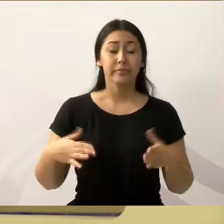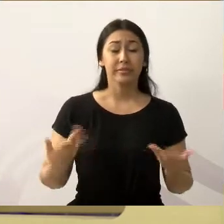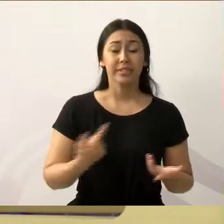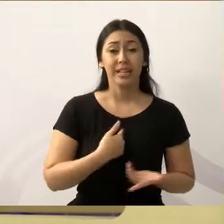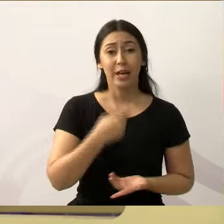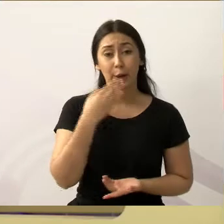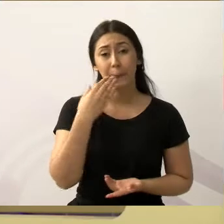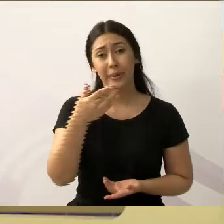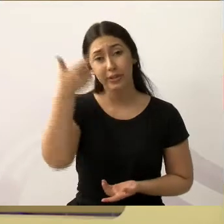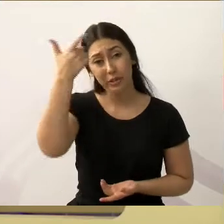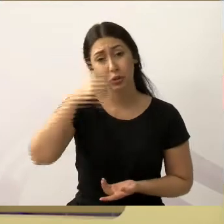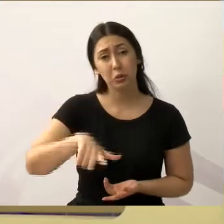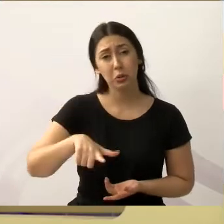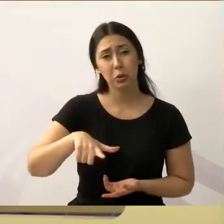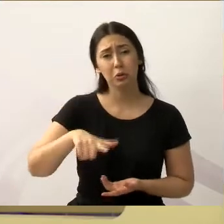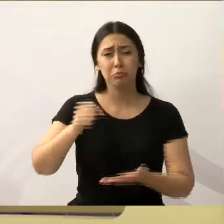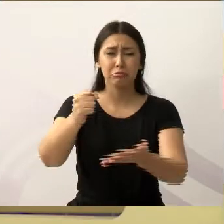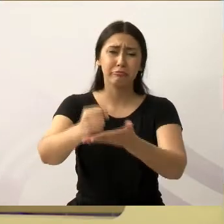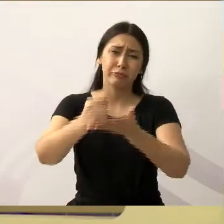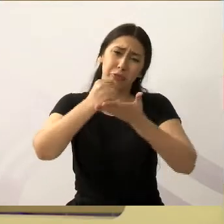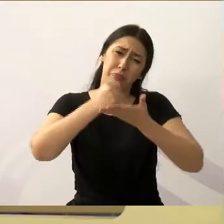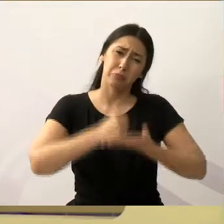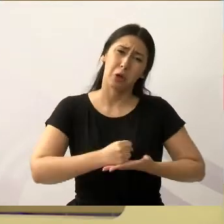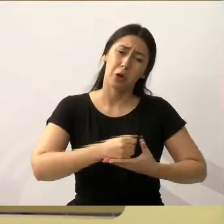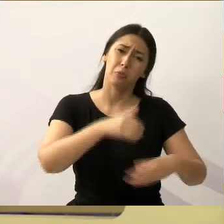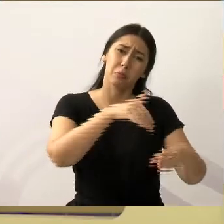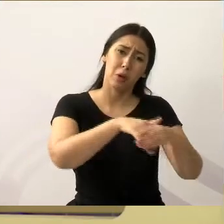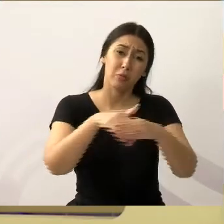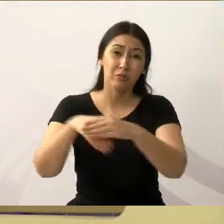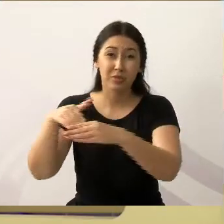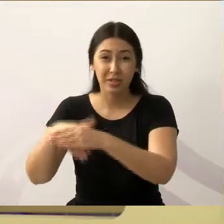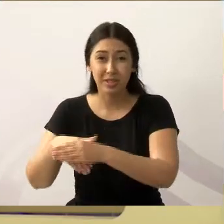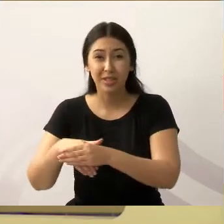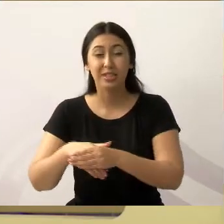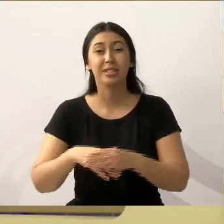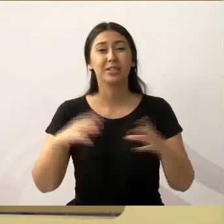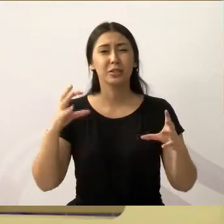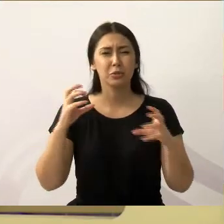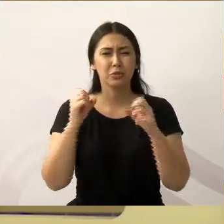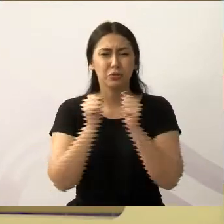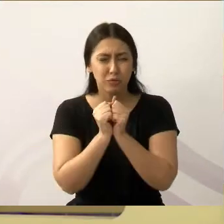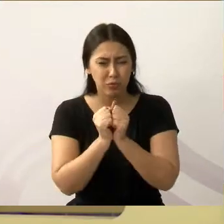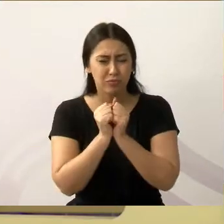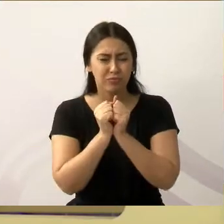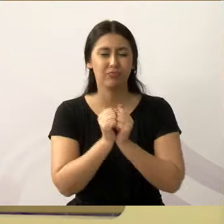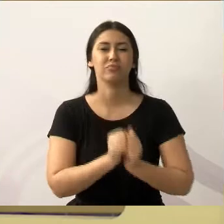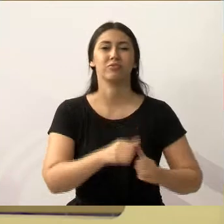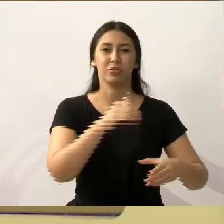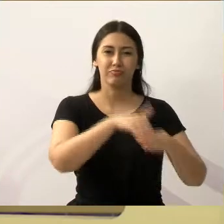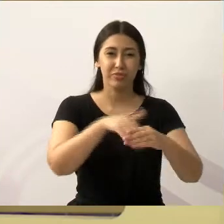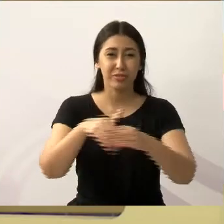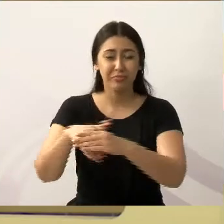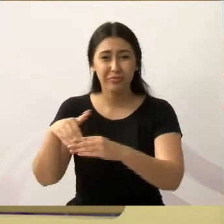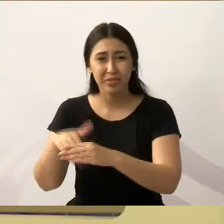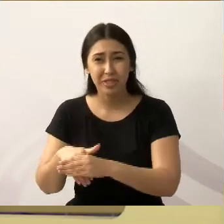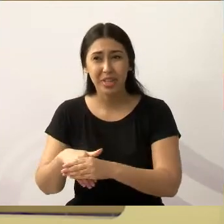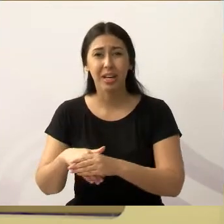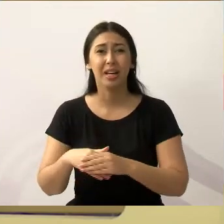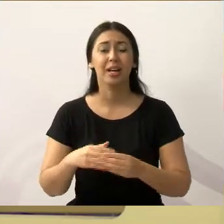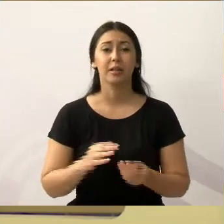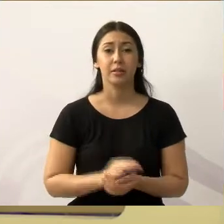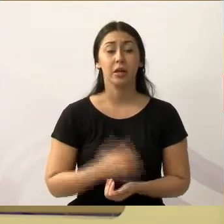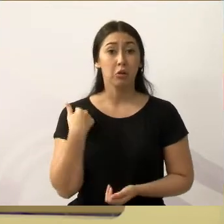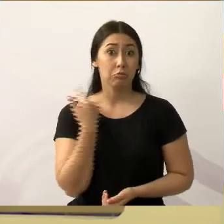peço mais uma vez o apoio de vocês, a votação, para que a gente possa votar de forma unânime também esse projeto. Votamos já a